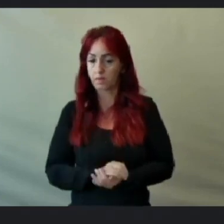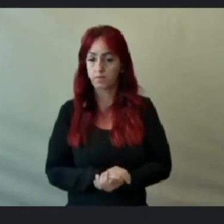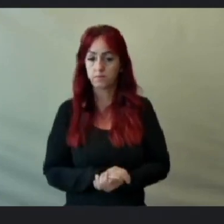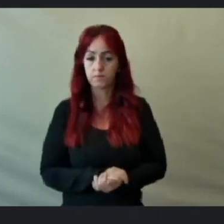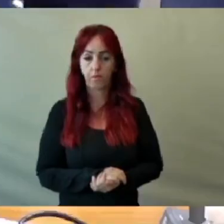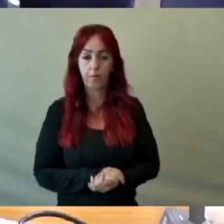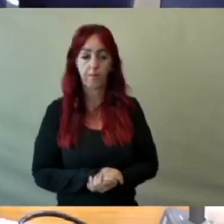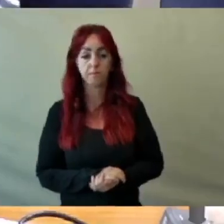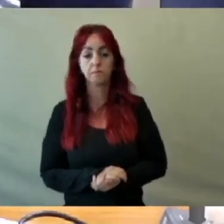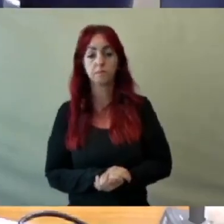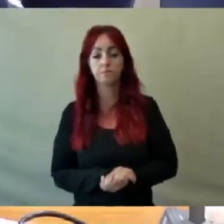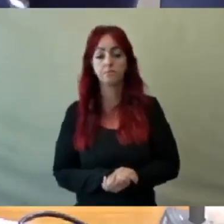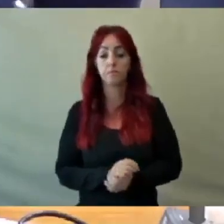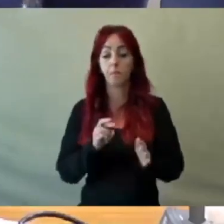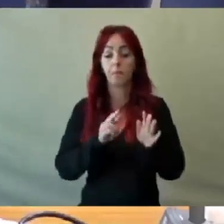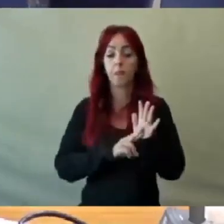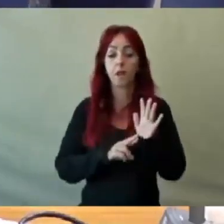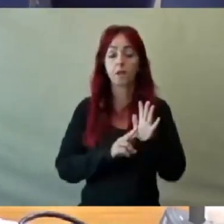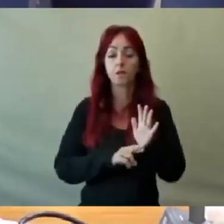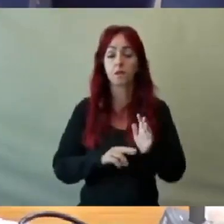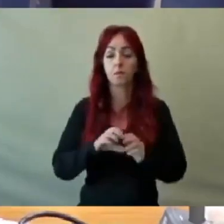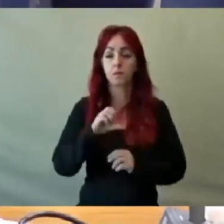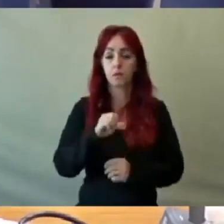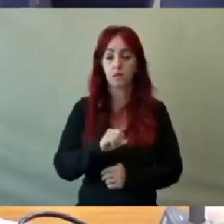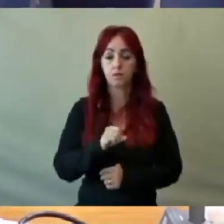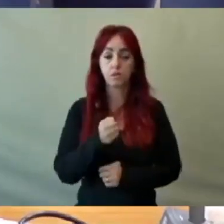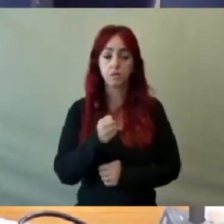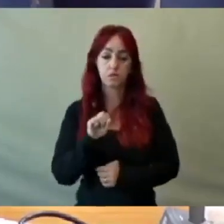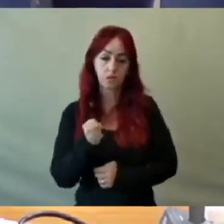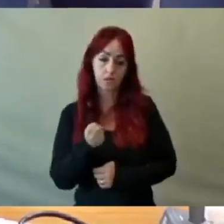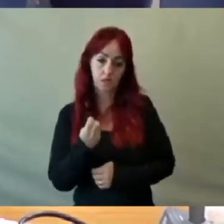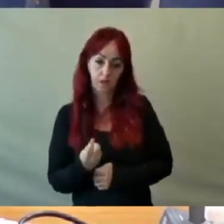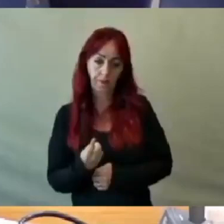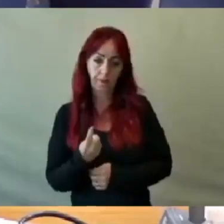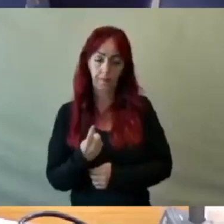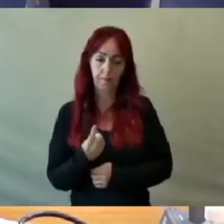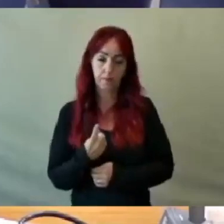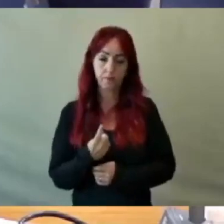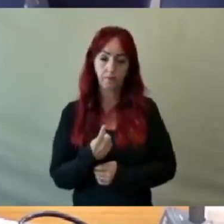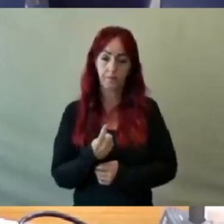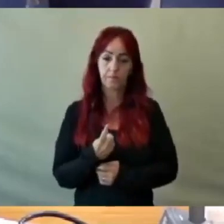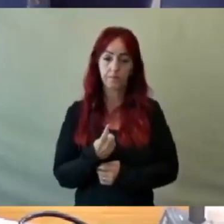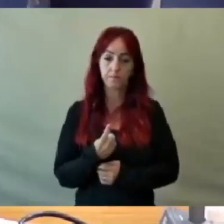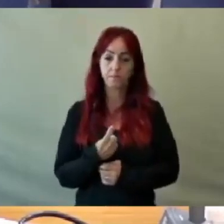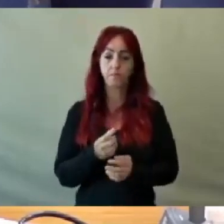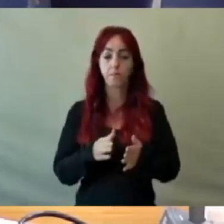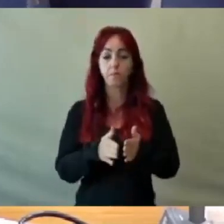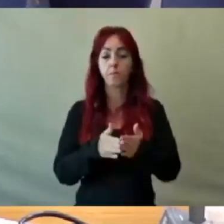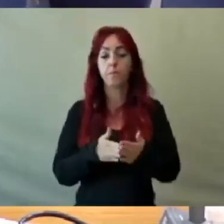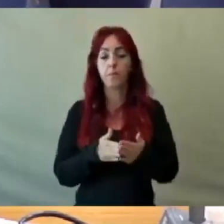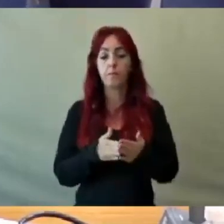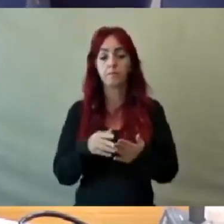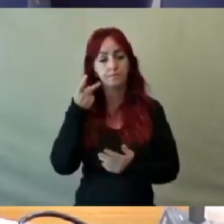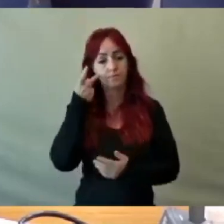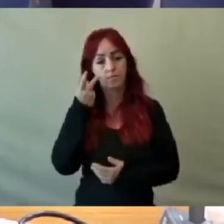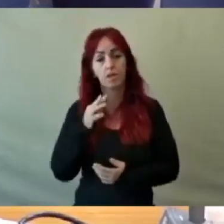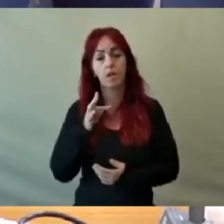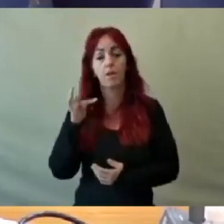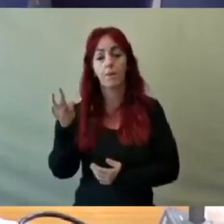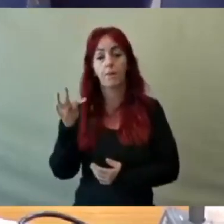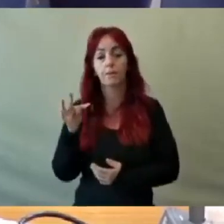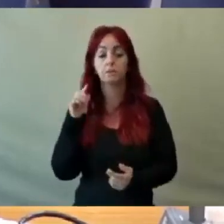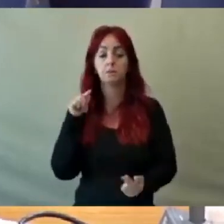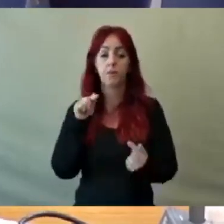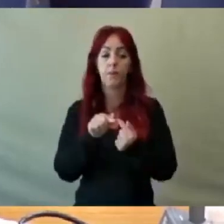Requerimento de comissão 981-2024, turno único. Solicitação, realização de visita técnica. A finalidade é realizar